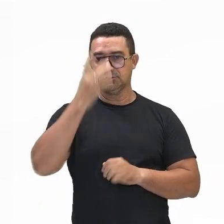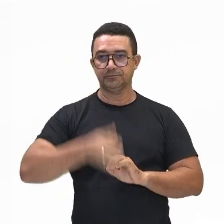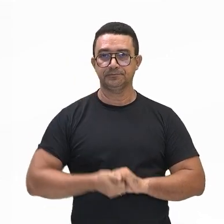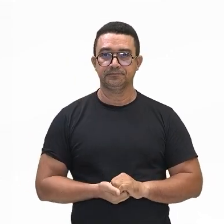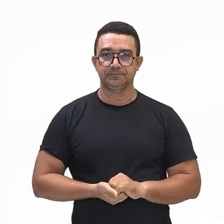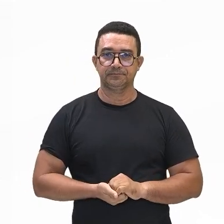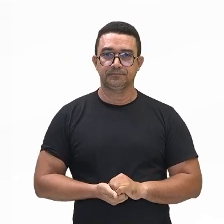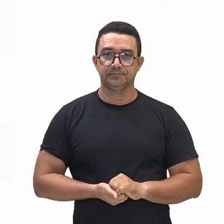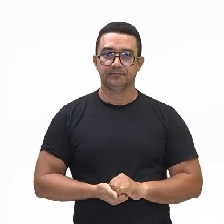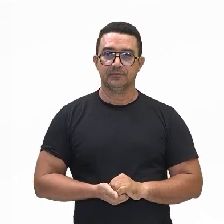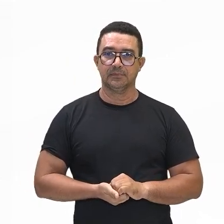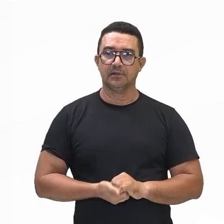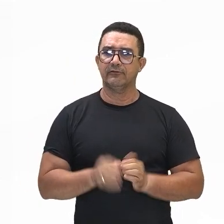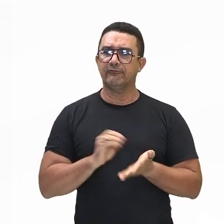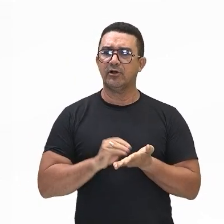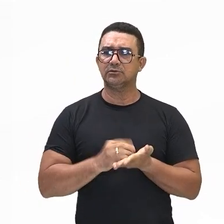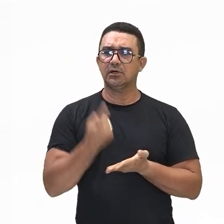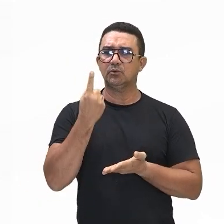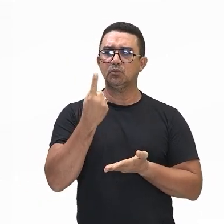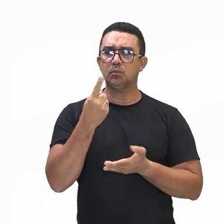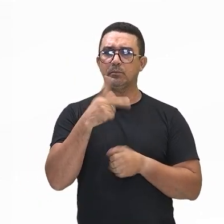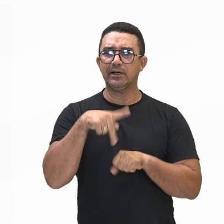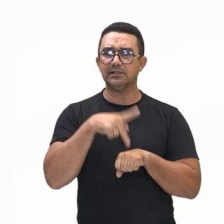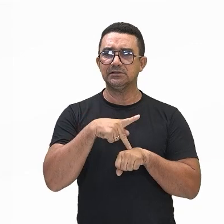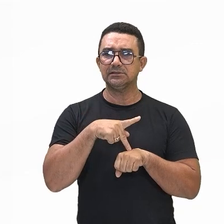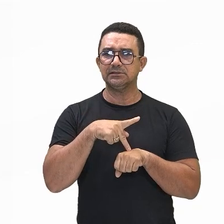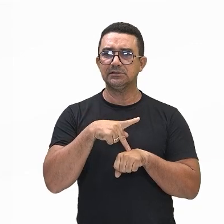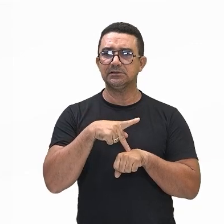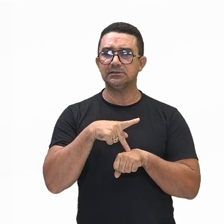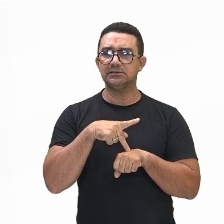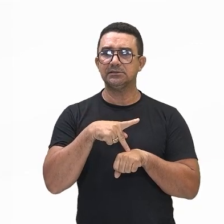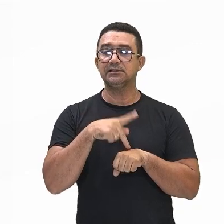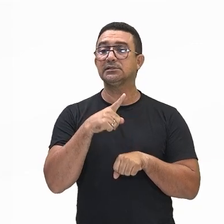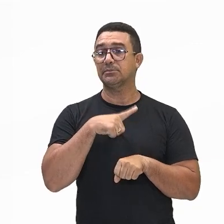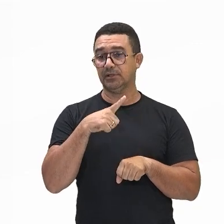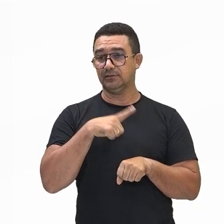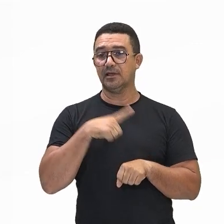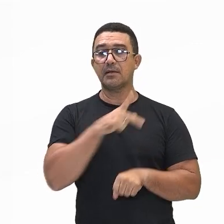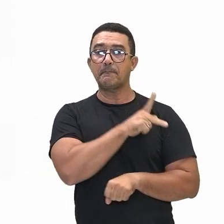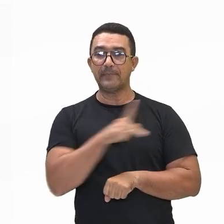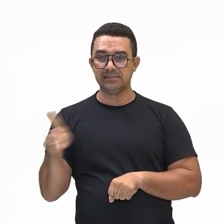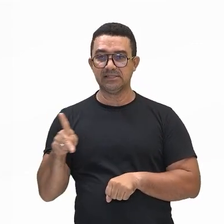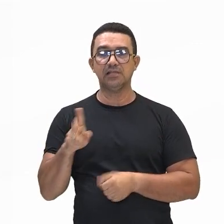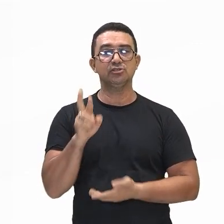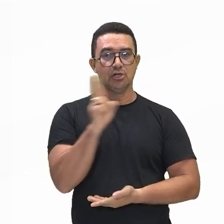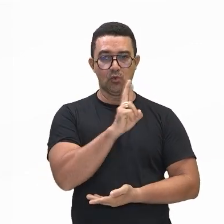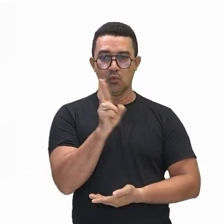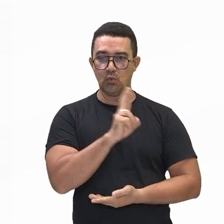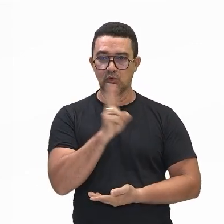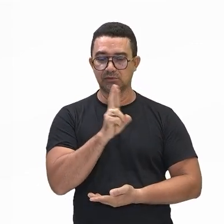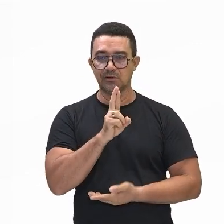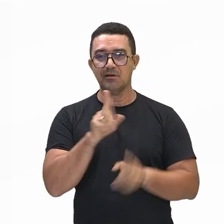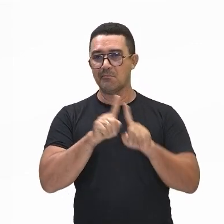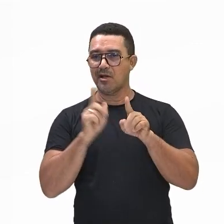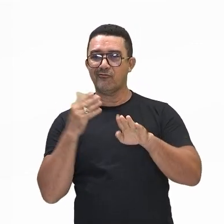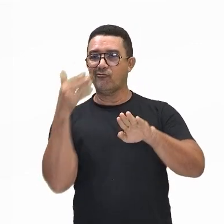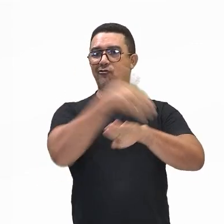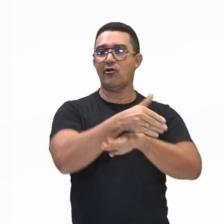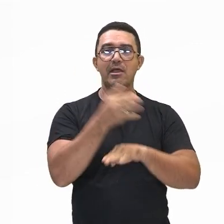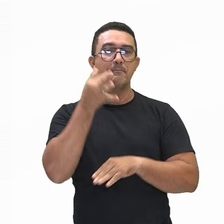tá faltando um país aí, né? Vamos ter quem? Aí Vladimir Putin, mas não foi presencialmente, lá da Rússia. Ele